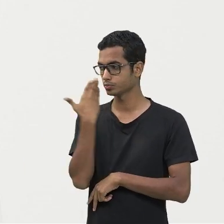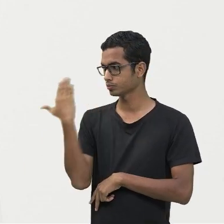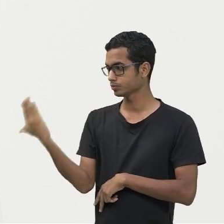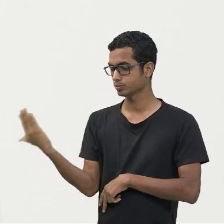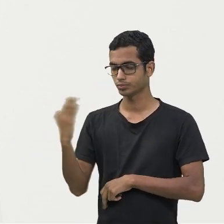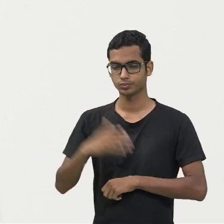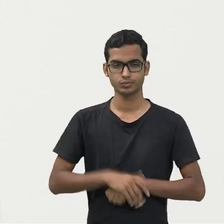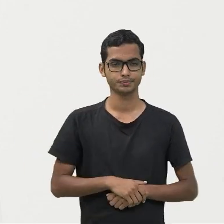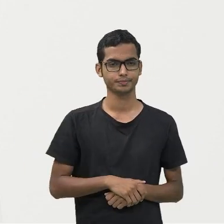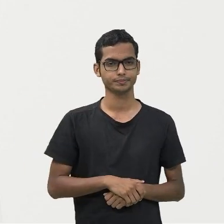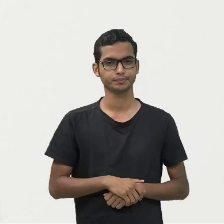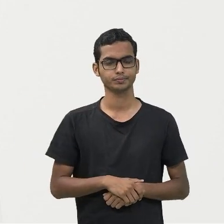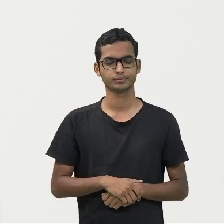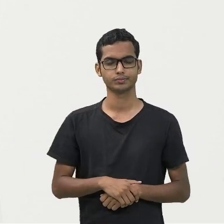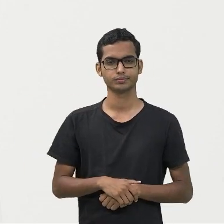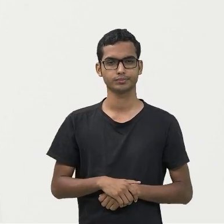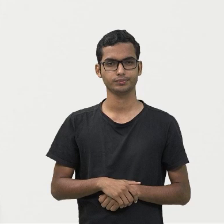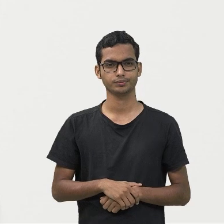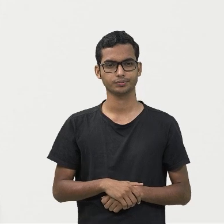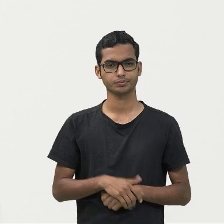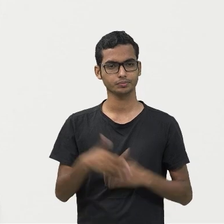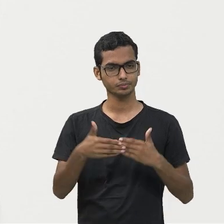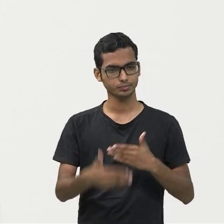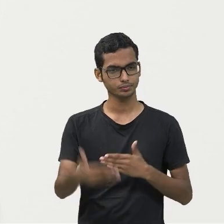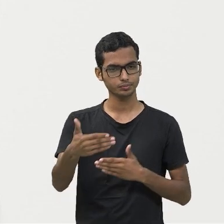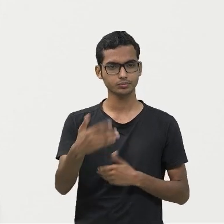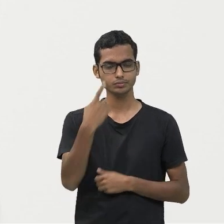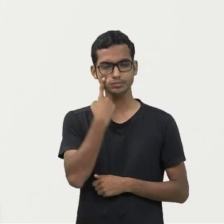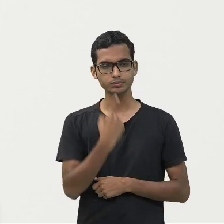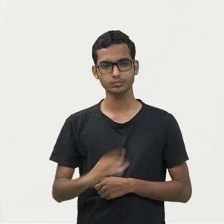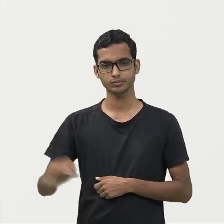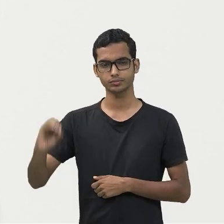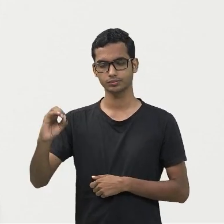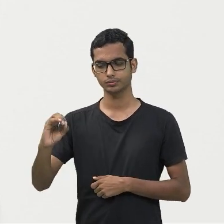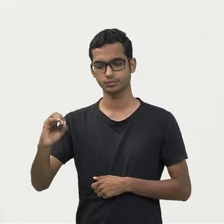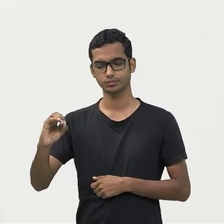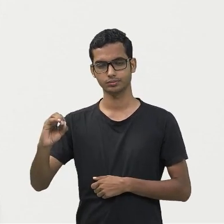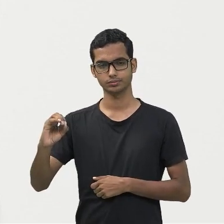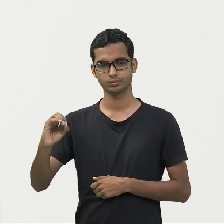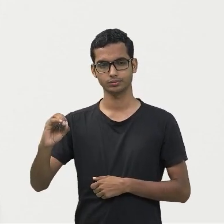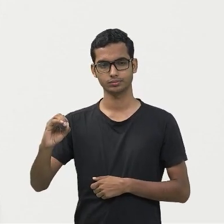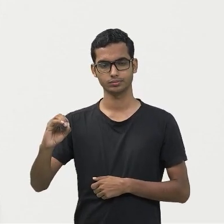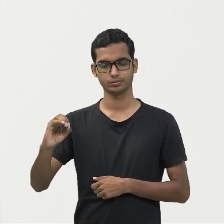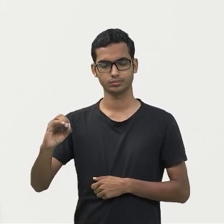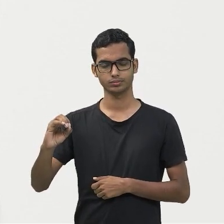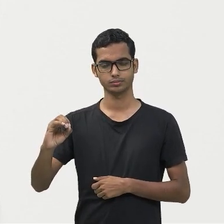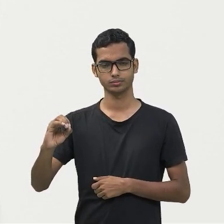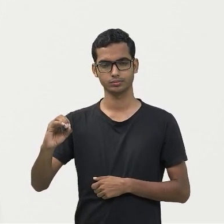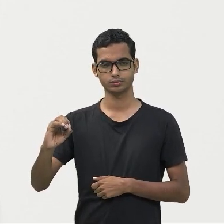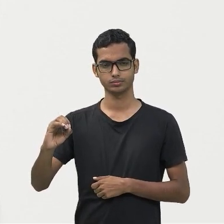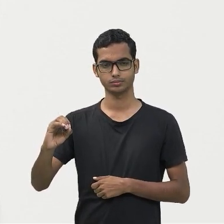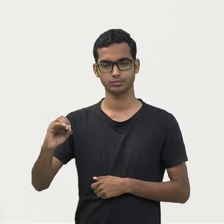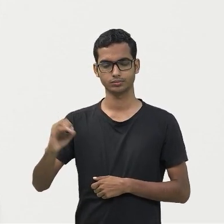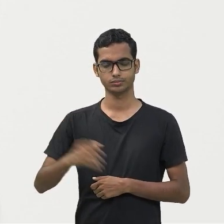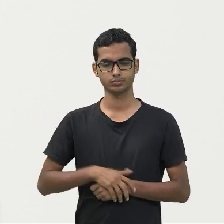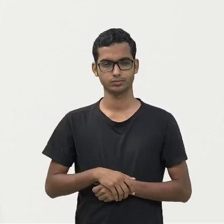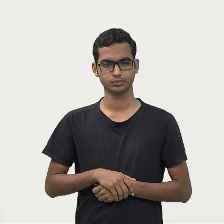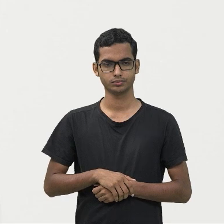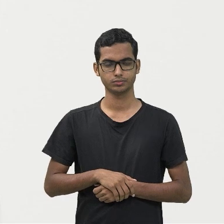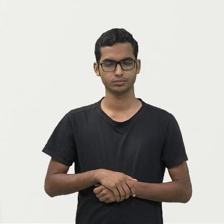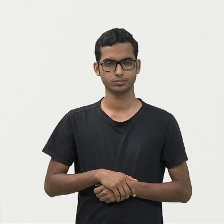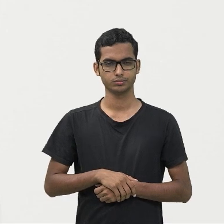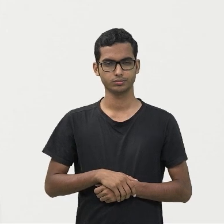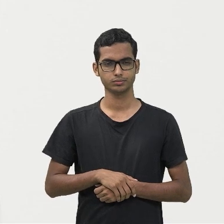infinita. Tá? Então, a gente começa aí pelo zero. Ok? Agora a gente começa do